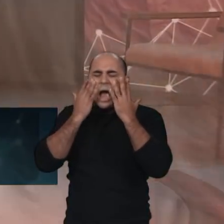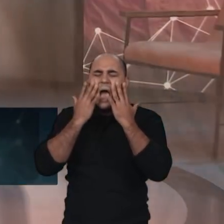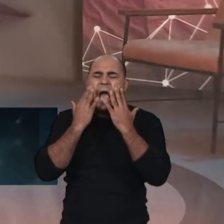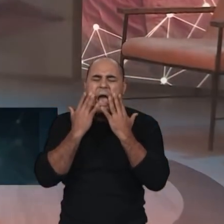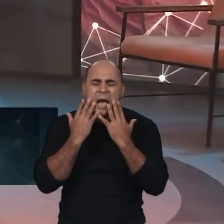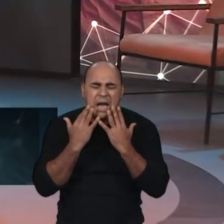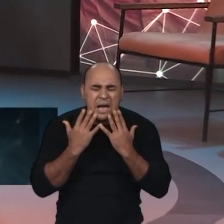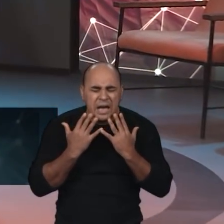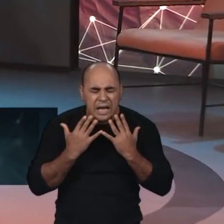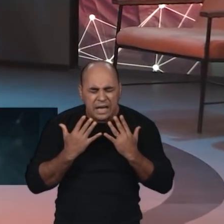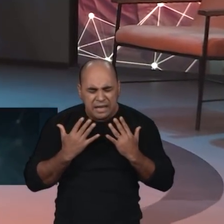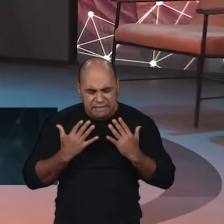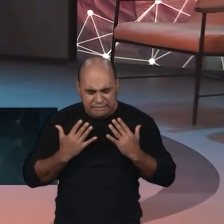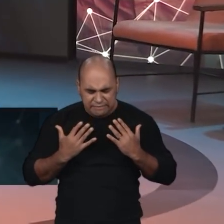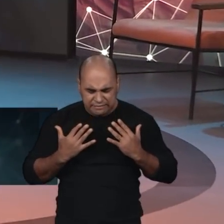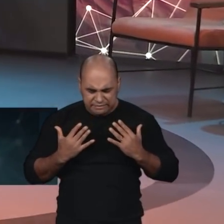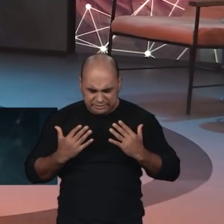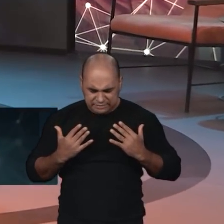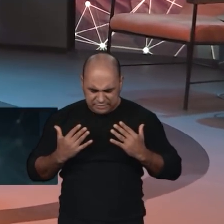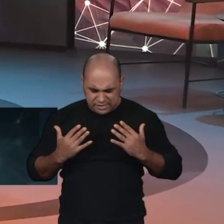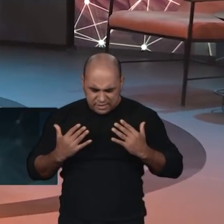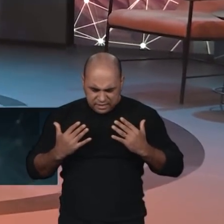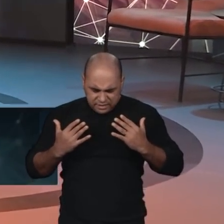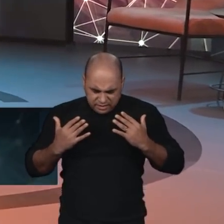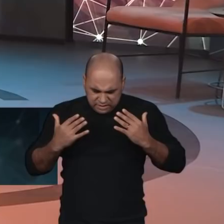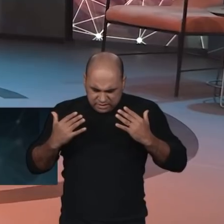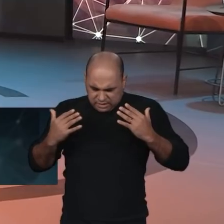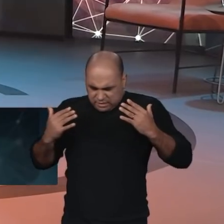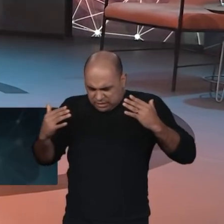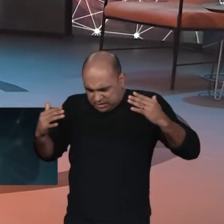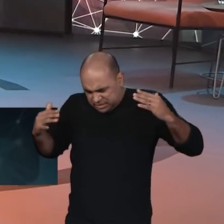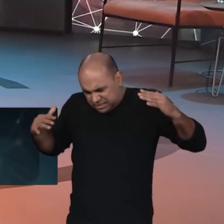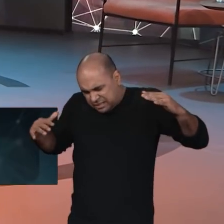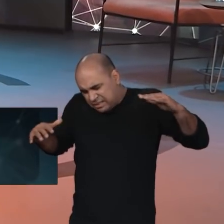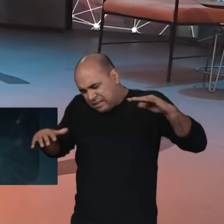teus pés, Senhor,